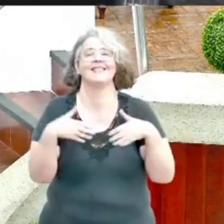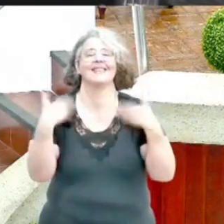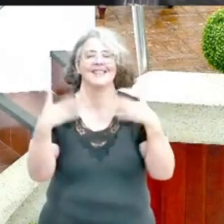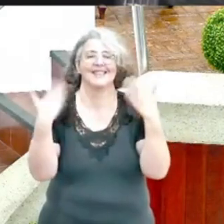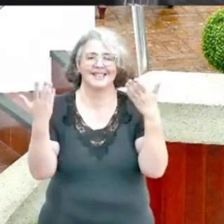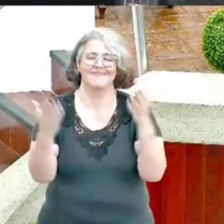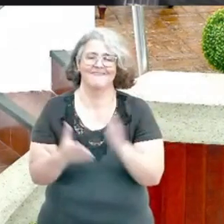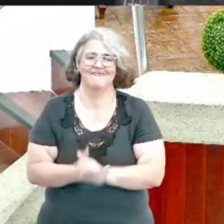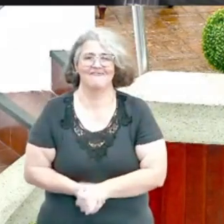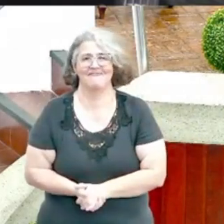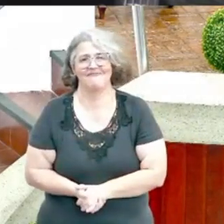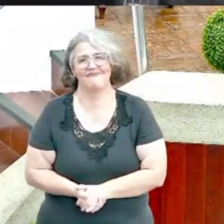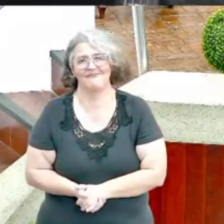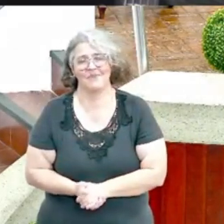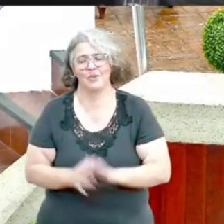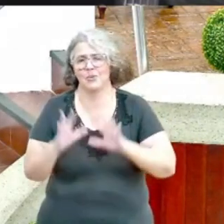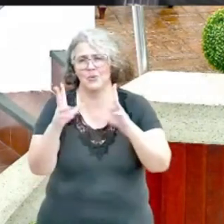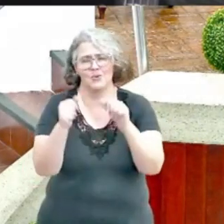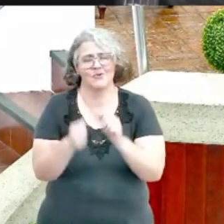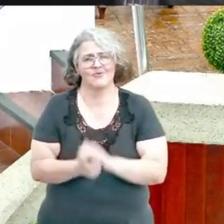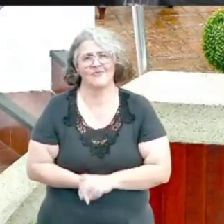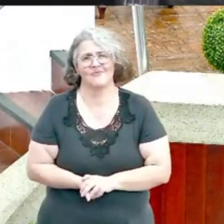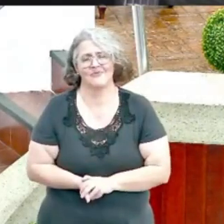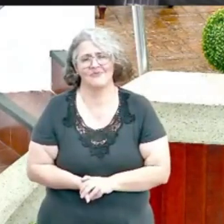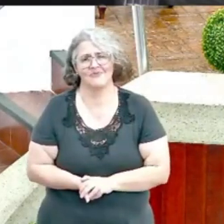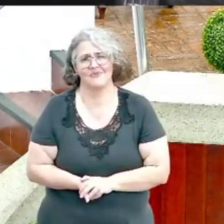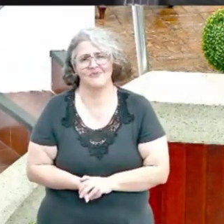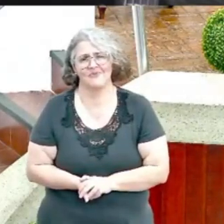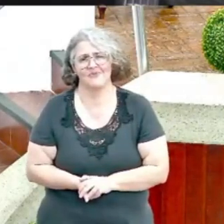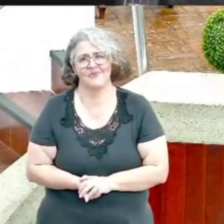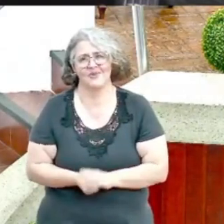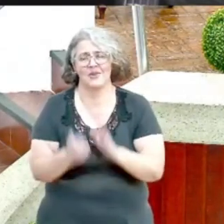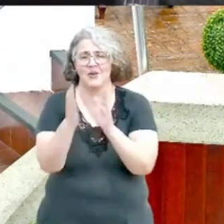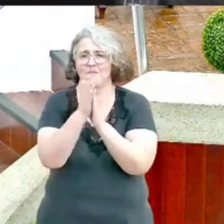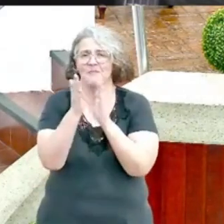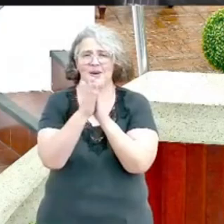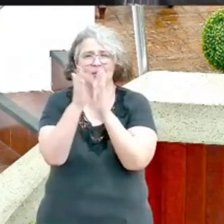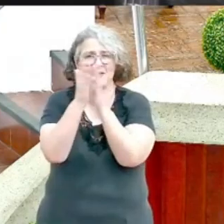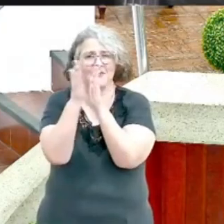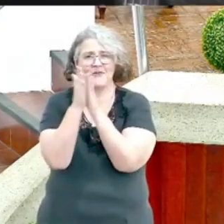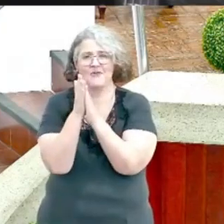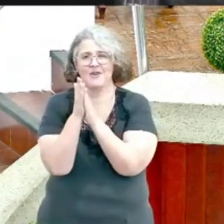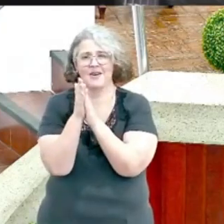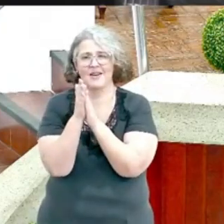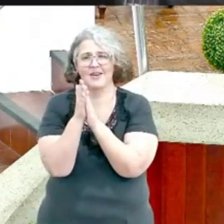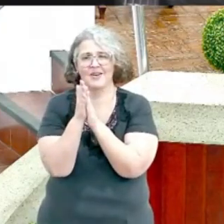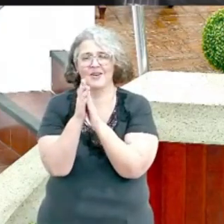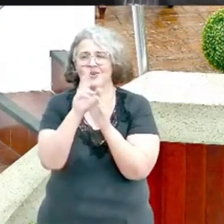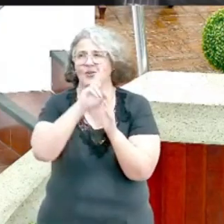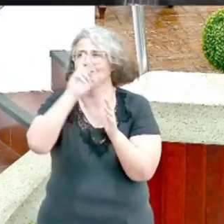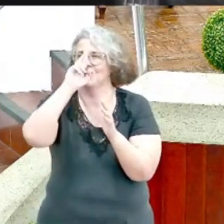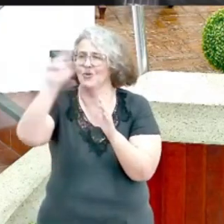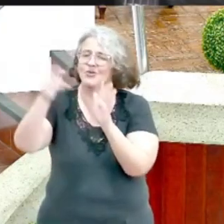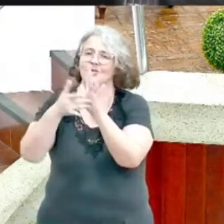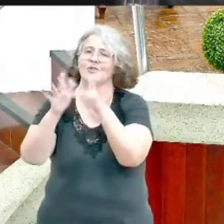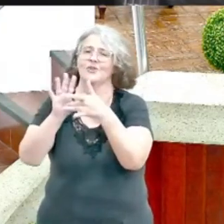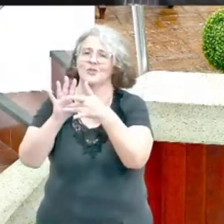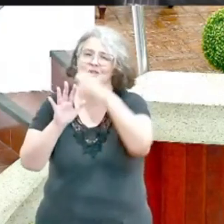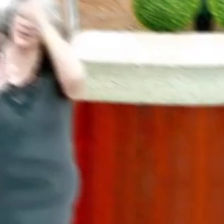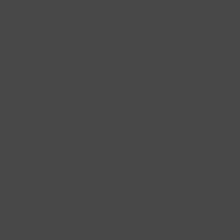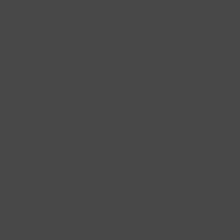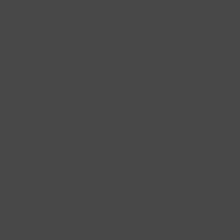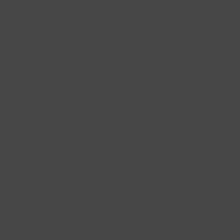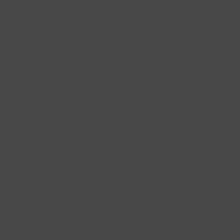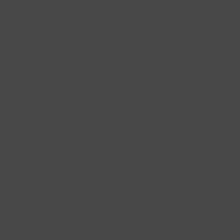igreja. Tudo isso para louvor do nosso Senhor Jesus